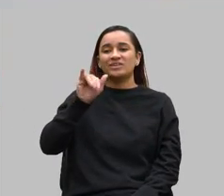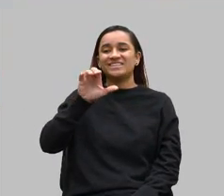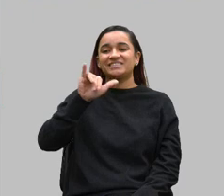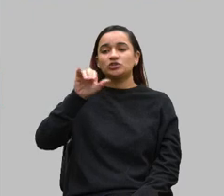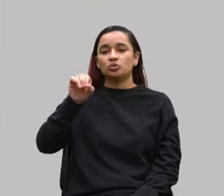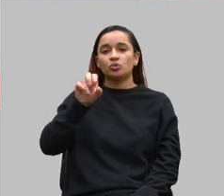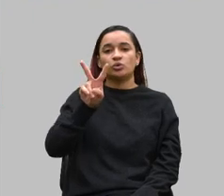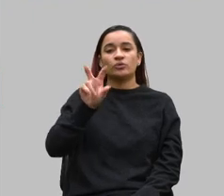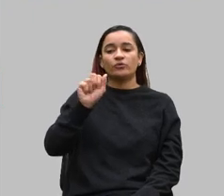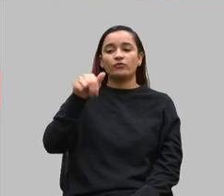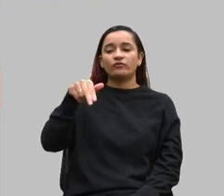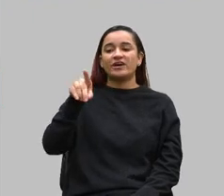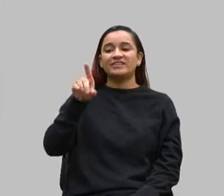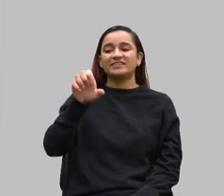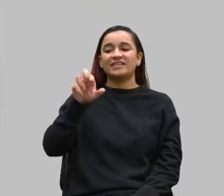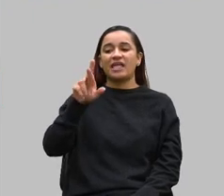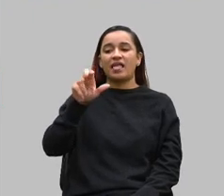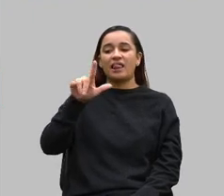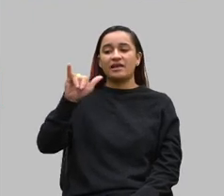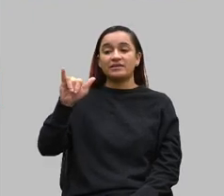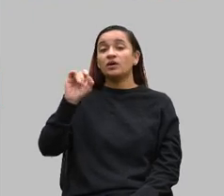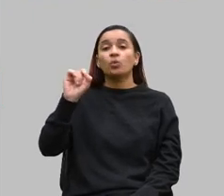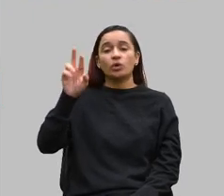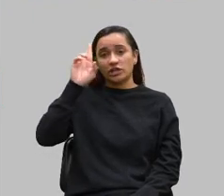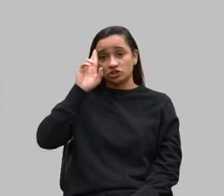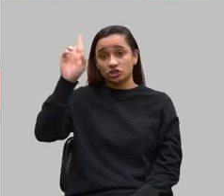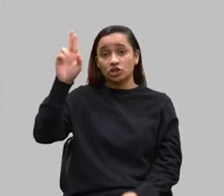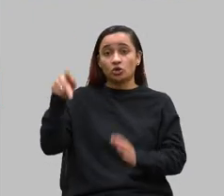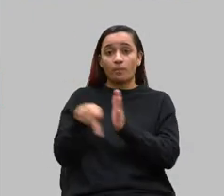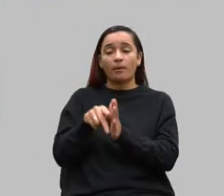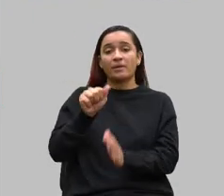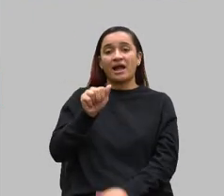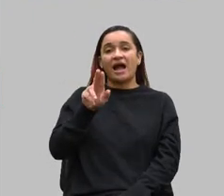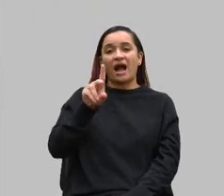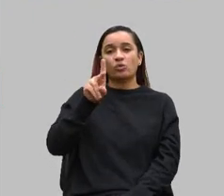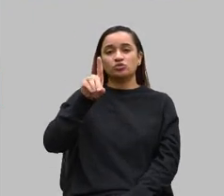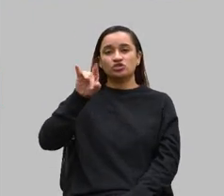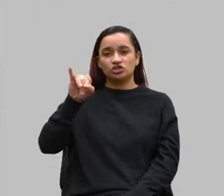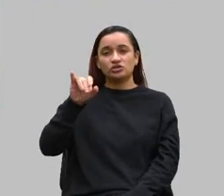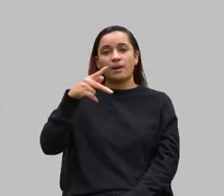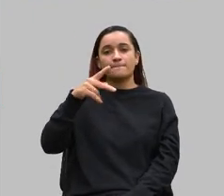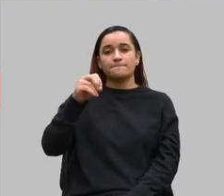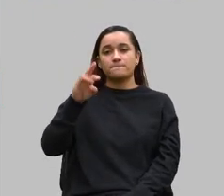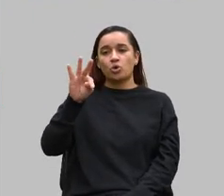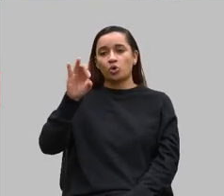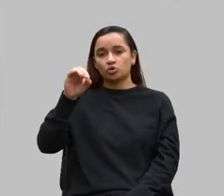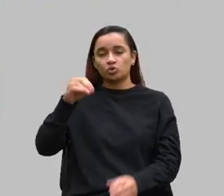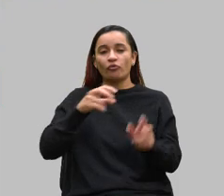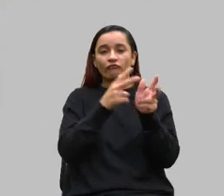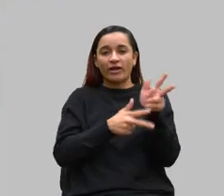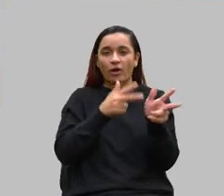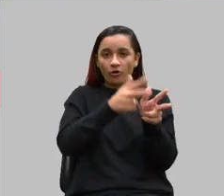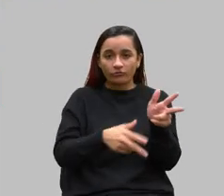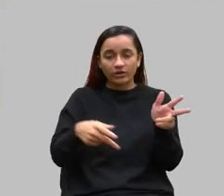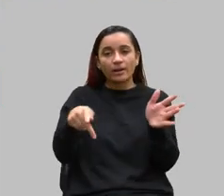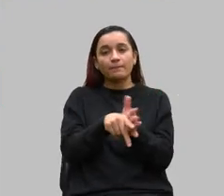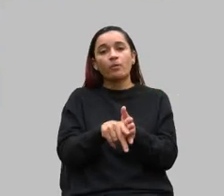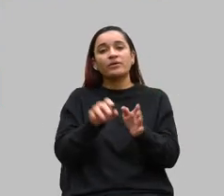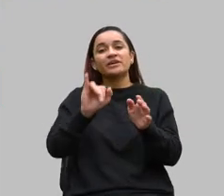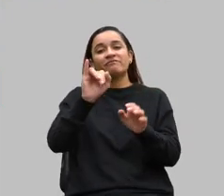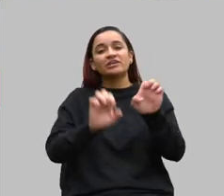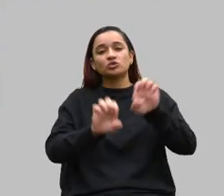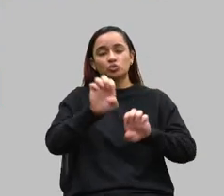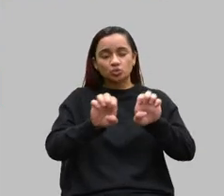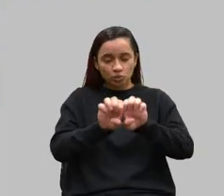Audi Porto ferrovia unidade de auditoria especializada em infraestrutura portuária e